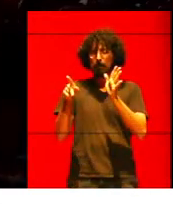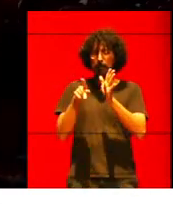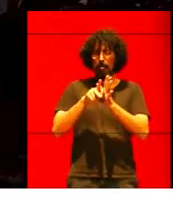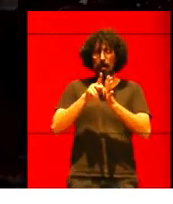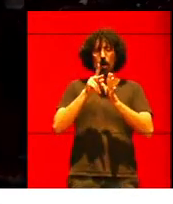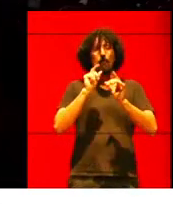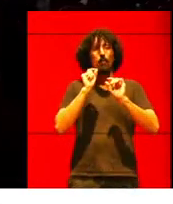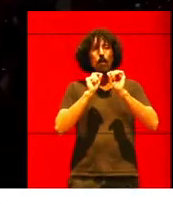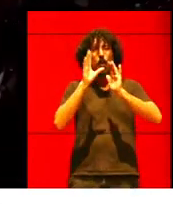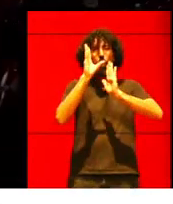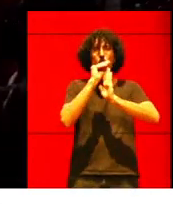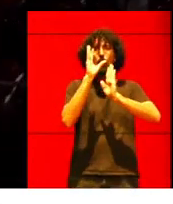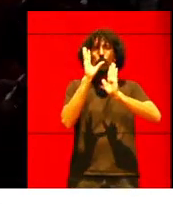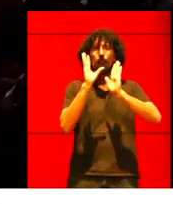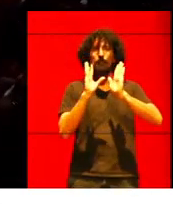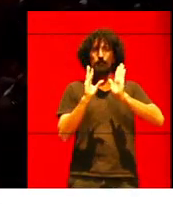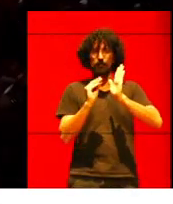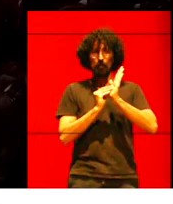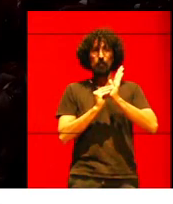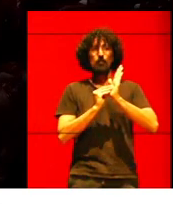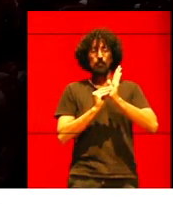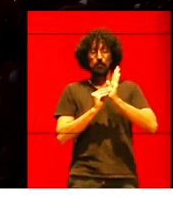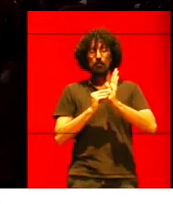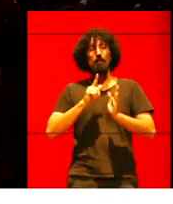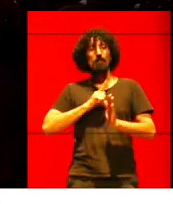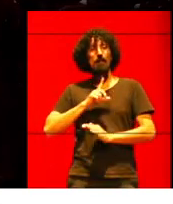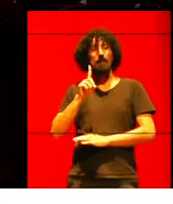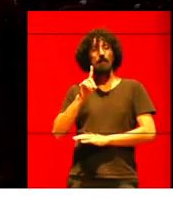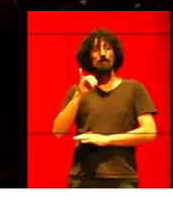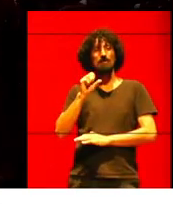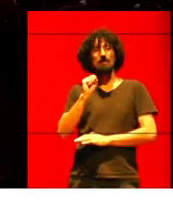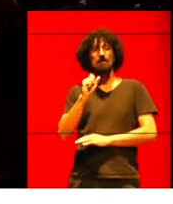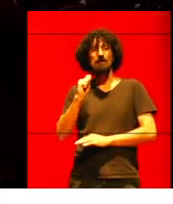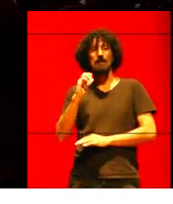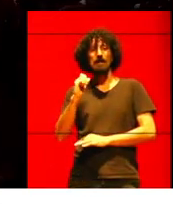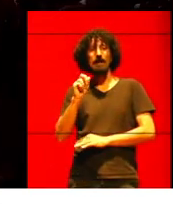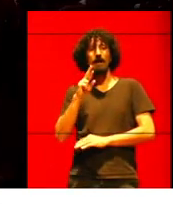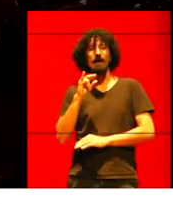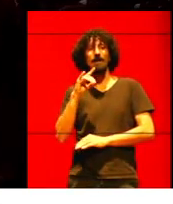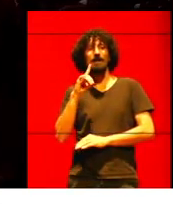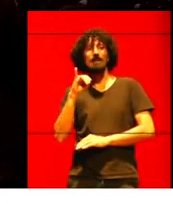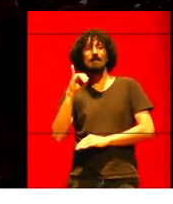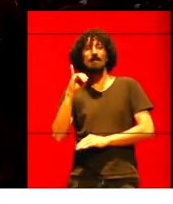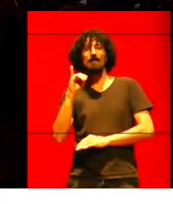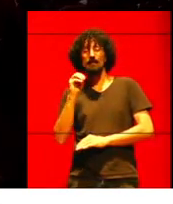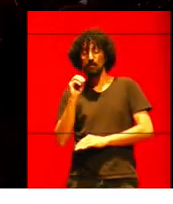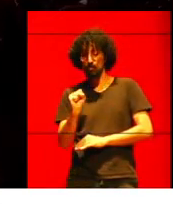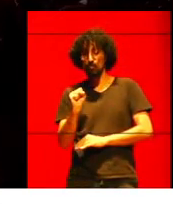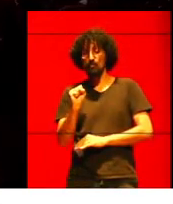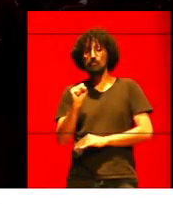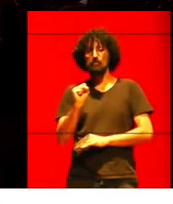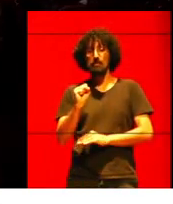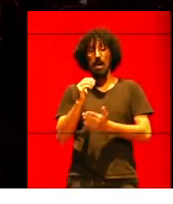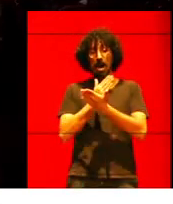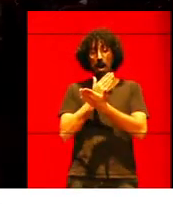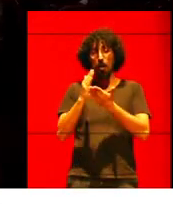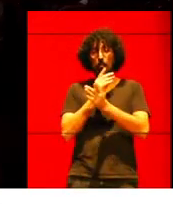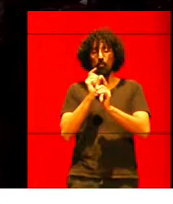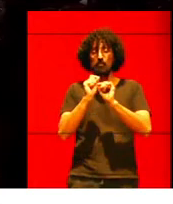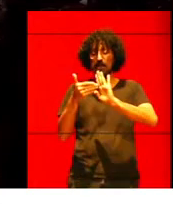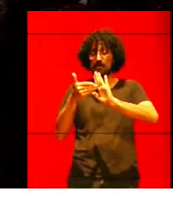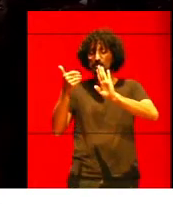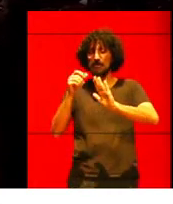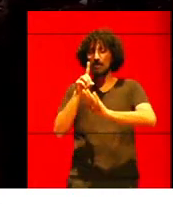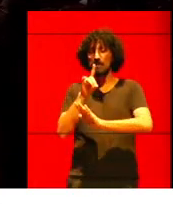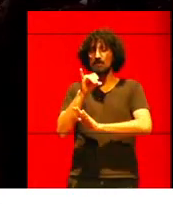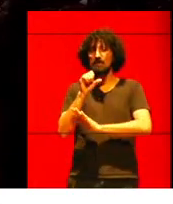Vamos para os oligossacarídeos. Os principais são os disacarídeos, que estão dentro do grupo. Alguns autores, como eu falei, gostam de tirar os